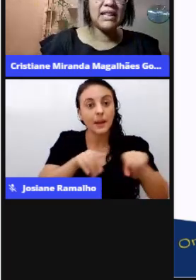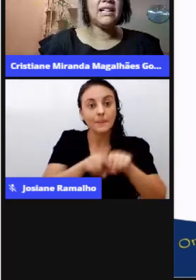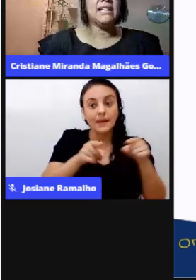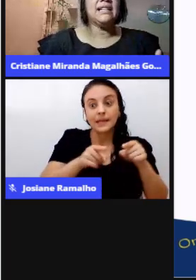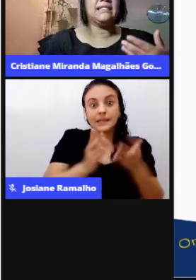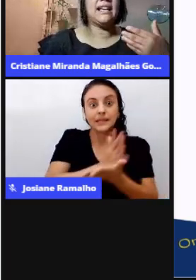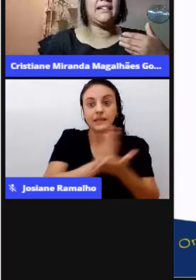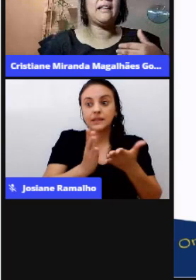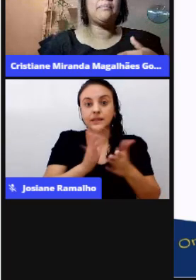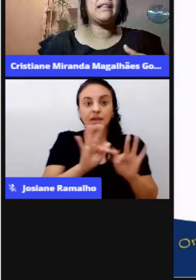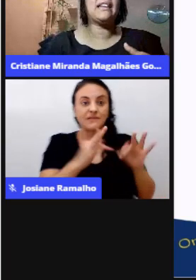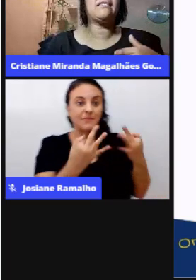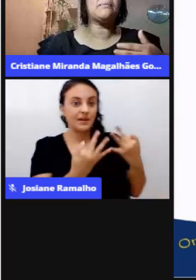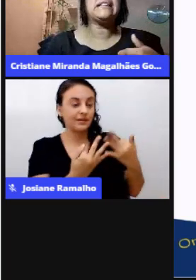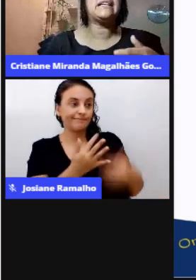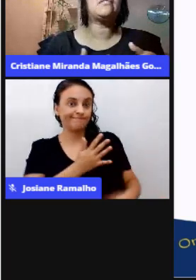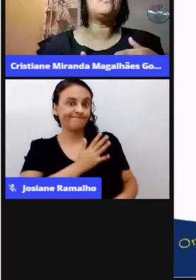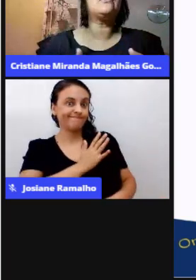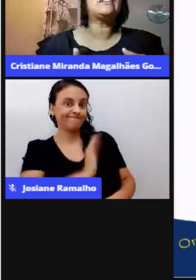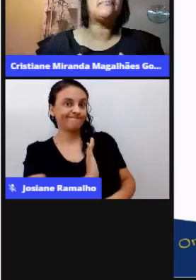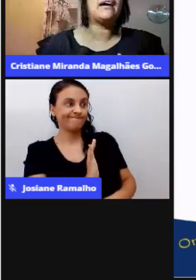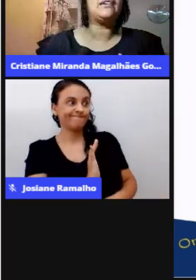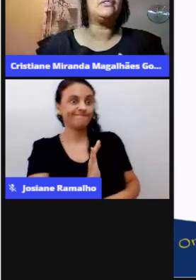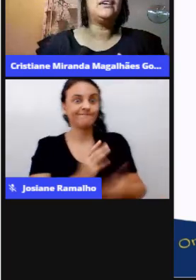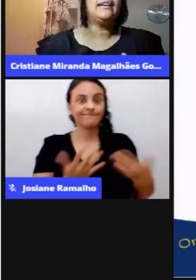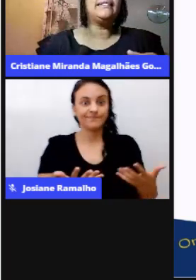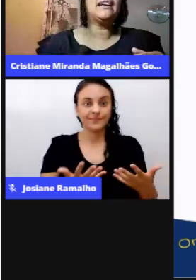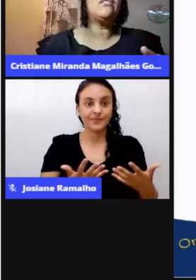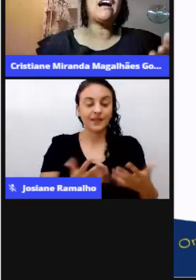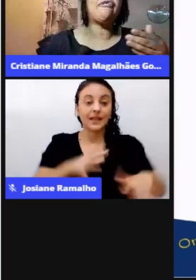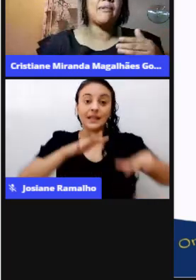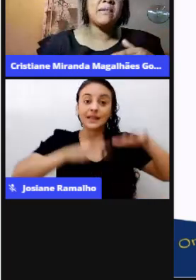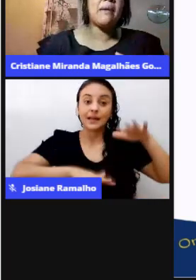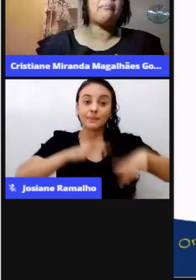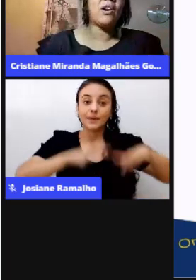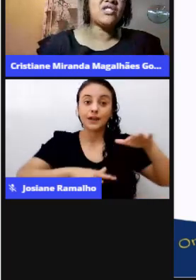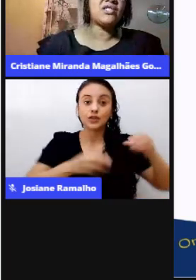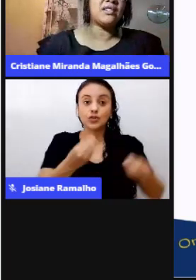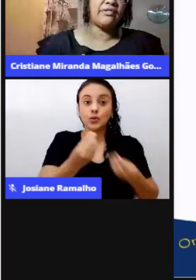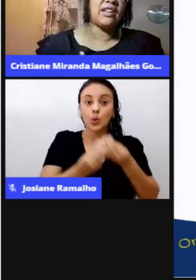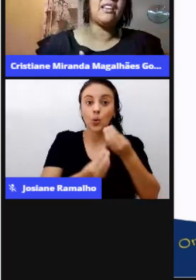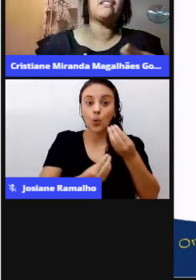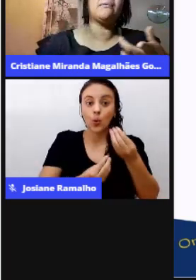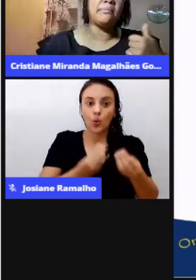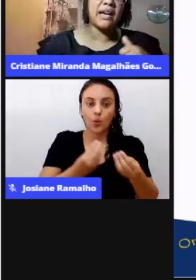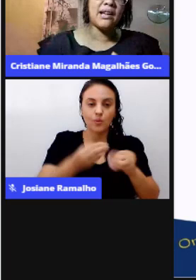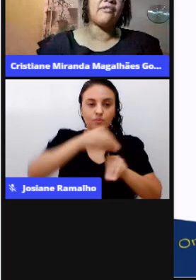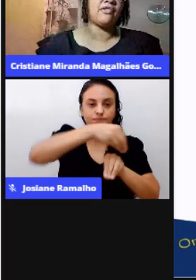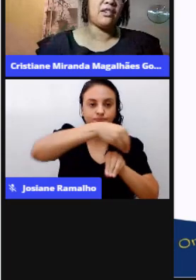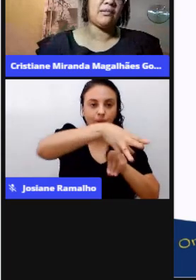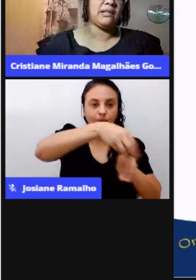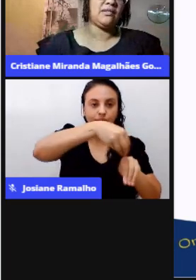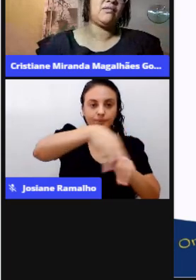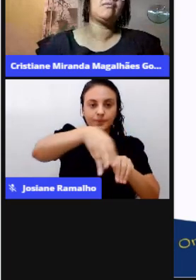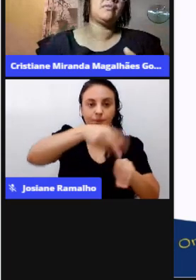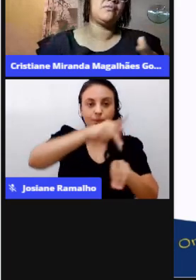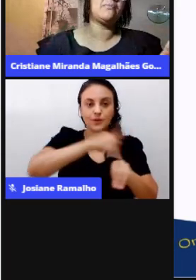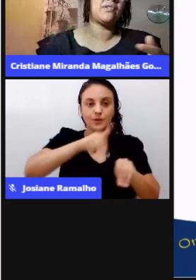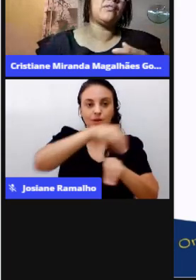família, dependendo da maneira com que eu trabalho. Então, a família pode interferir também na